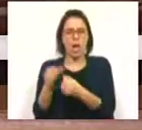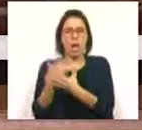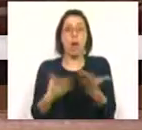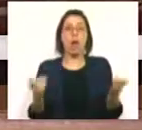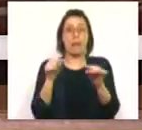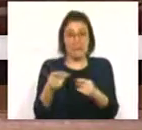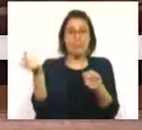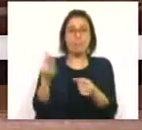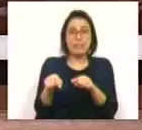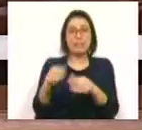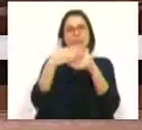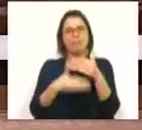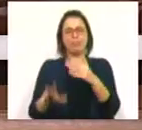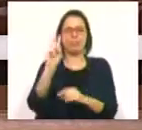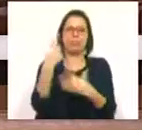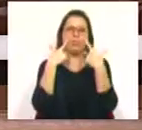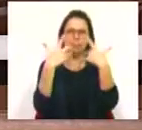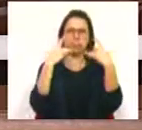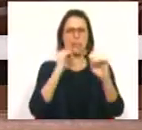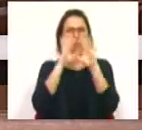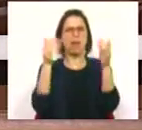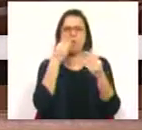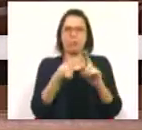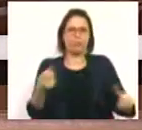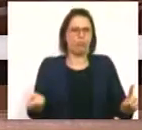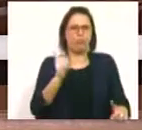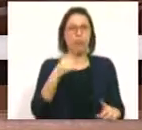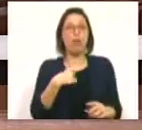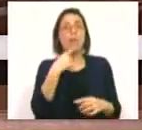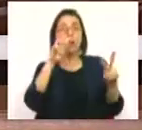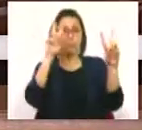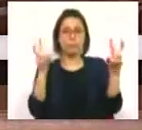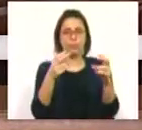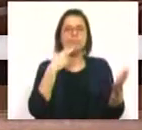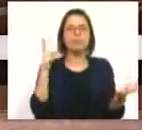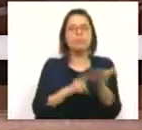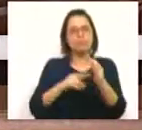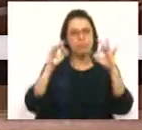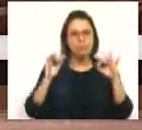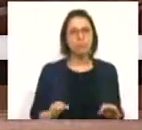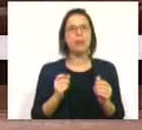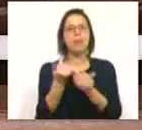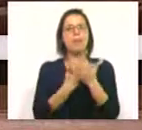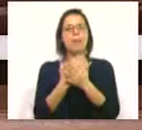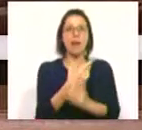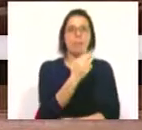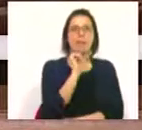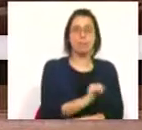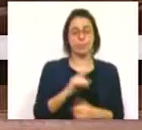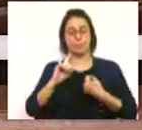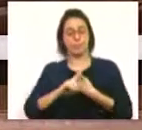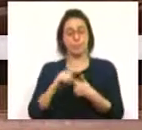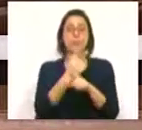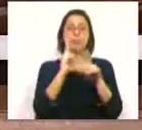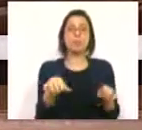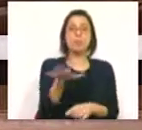daqui decorrem, desde logo, 2 evidências nada saudáveis para podermos falar de um verdadeiro mercado linhoso. A primeira,